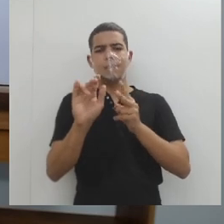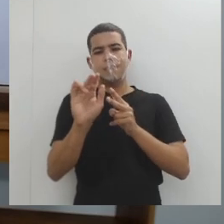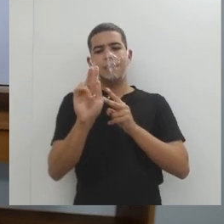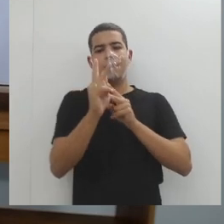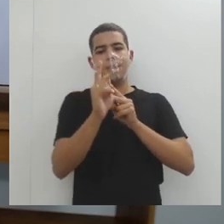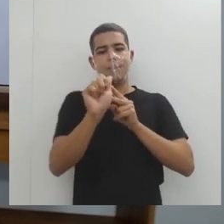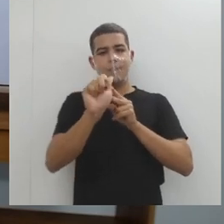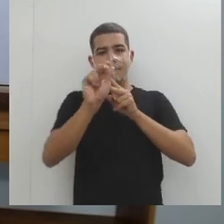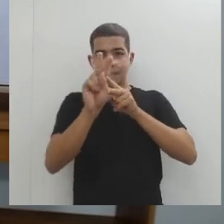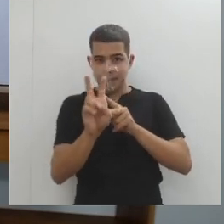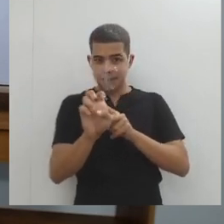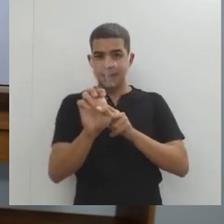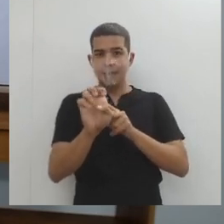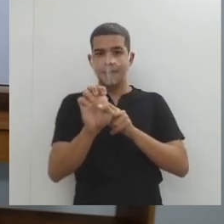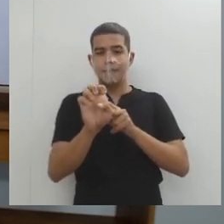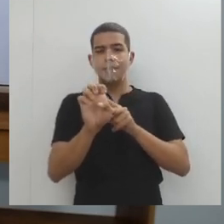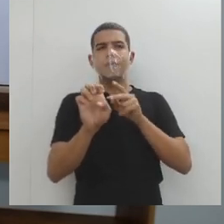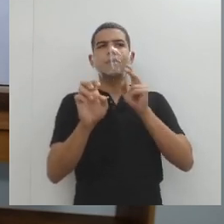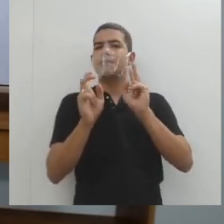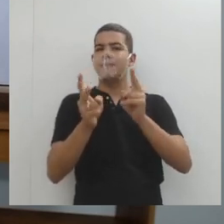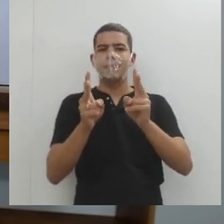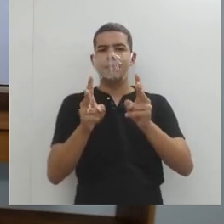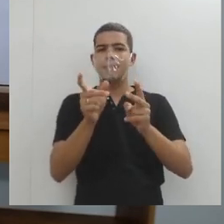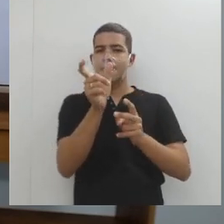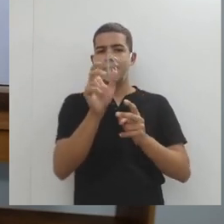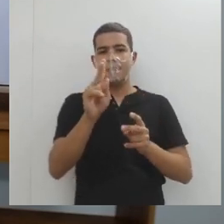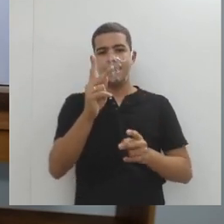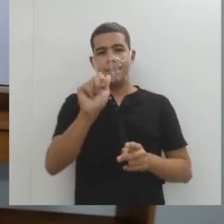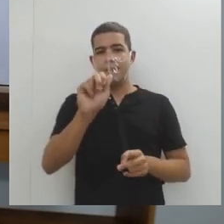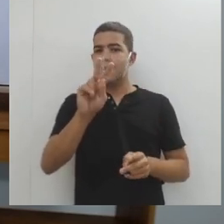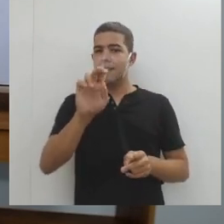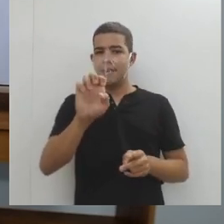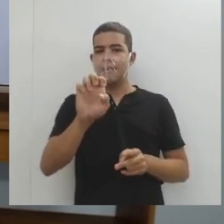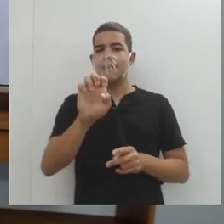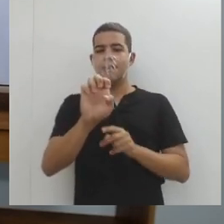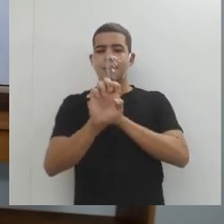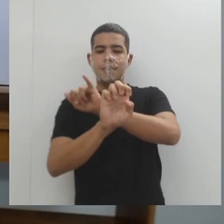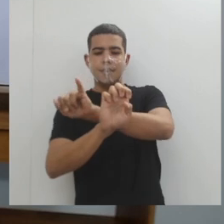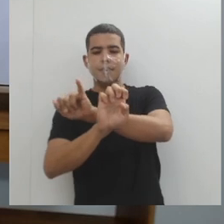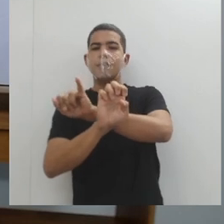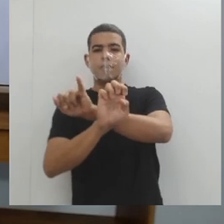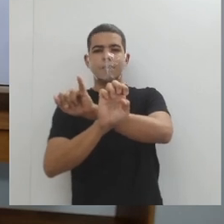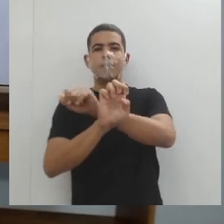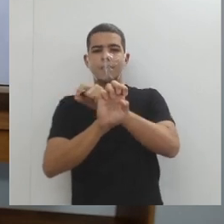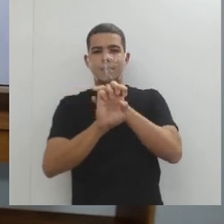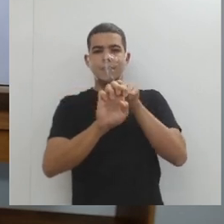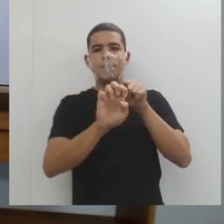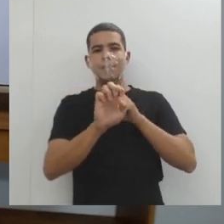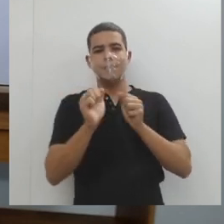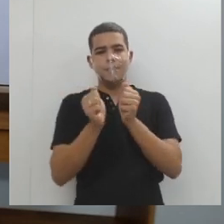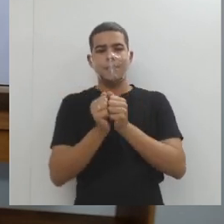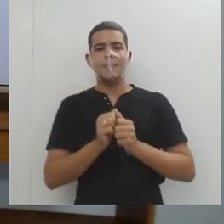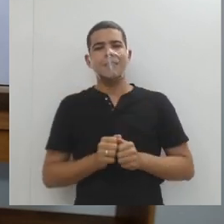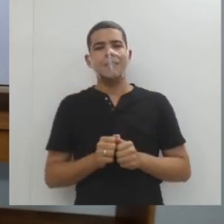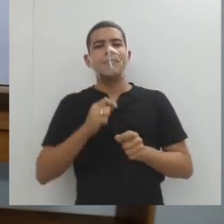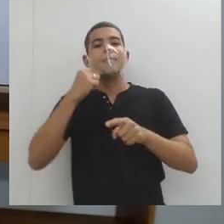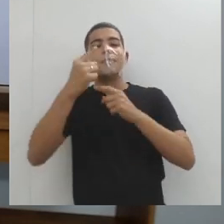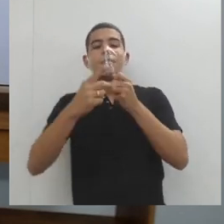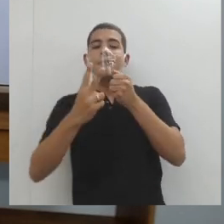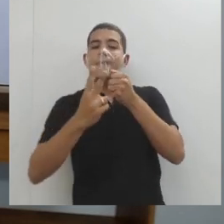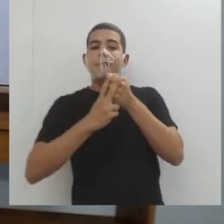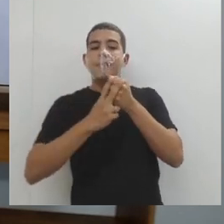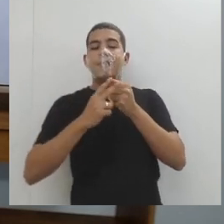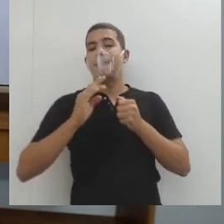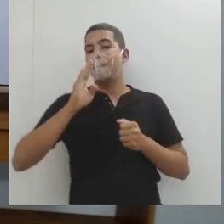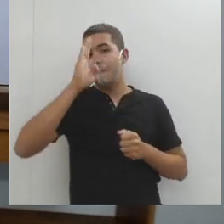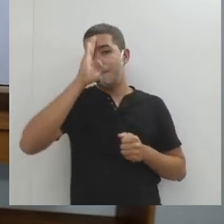na afirmativa, também entra, tá? I have. Depois eu vou precisar do teu verbo principal, tá? Lembra que have